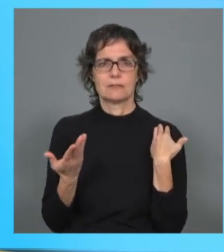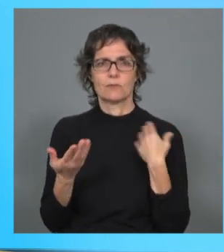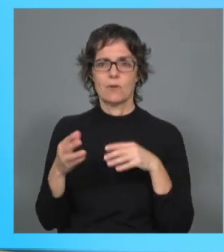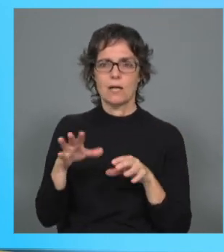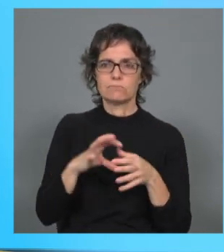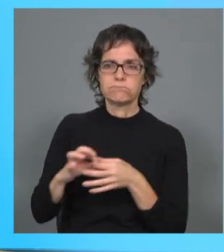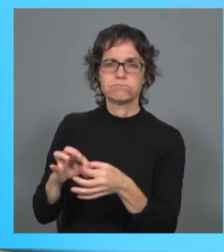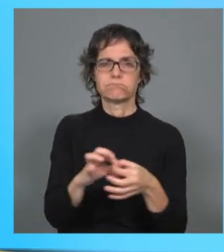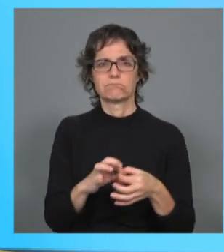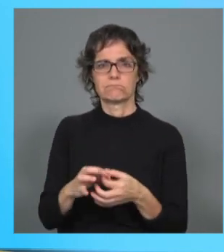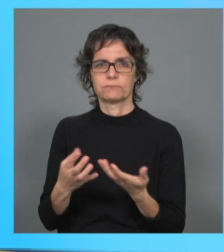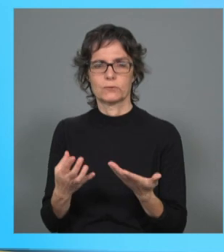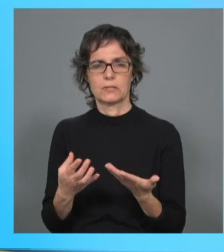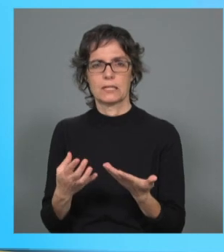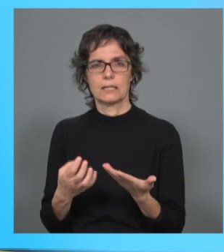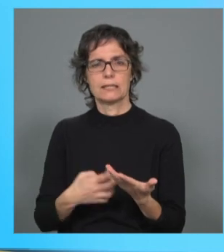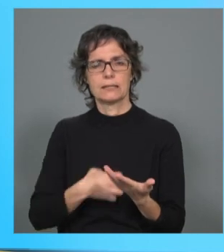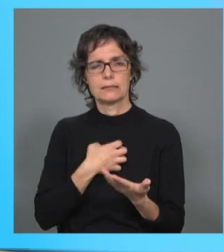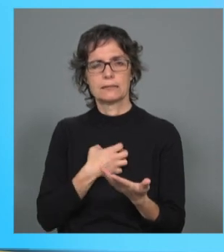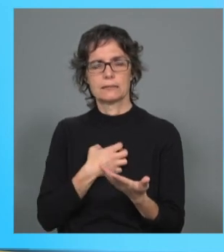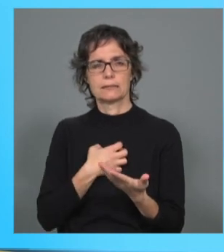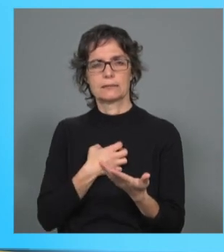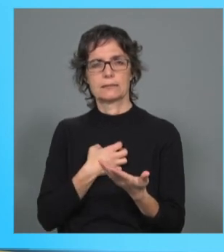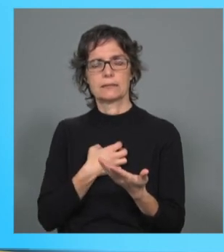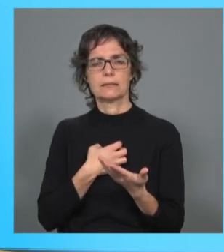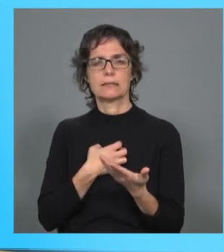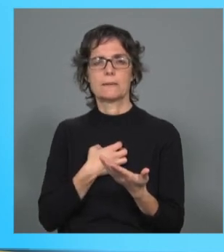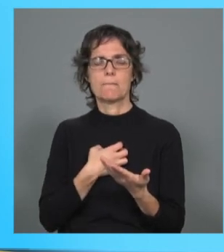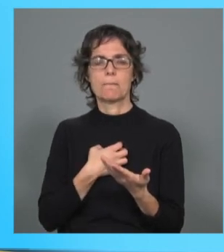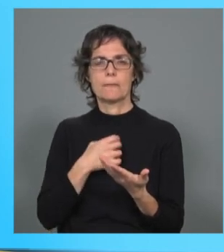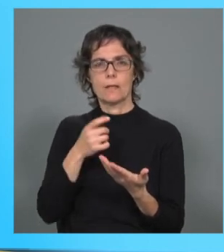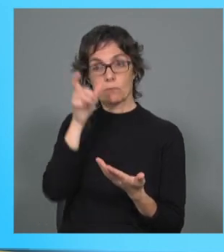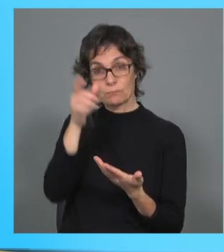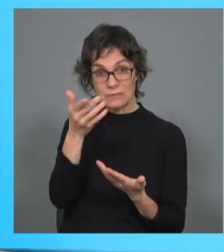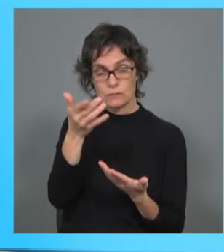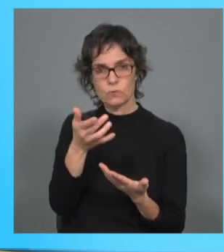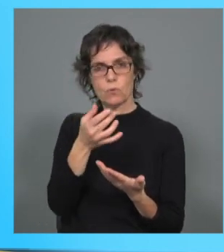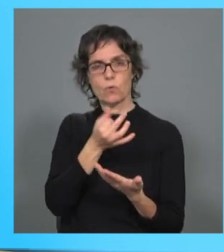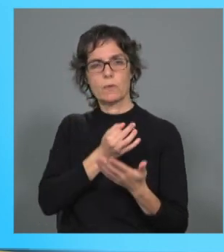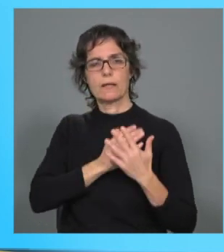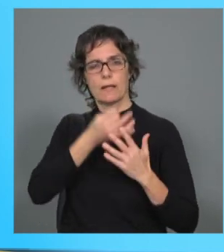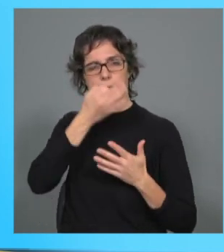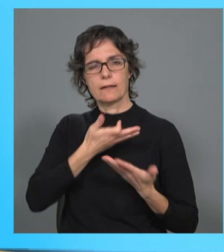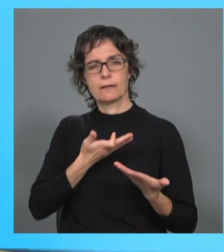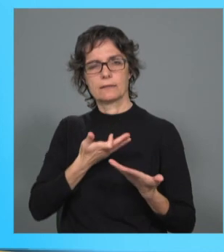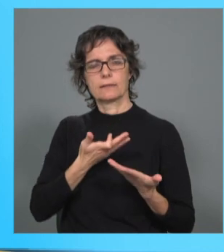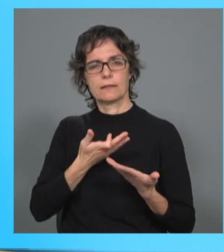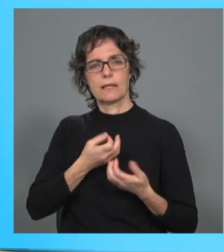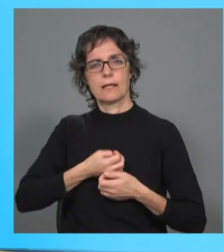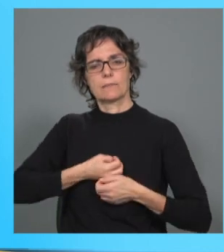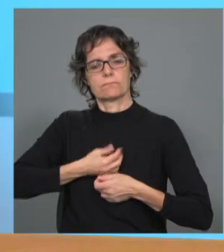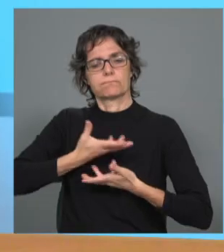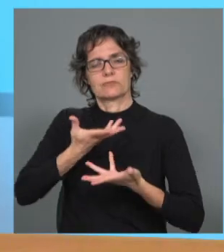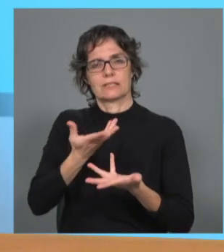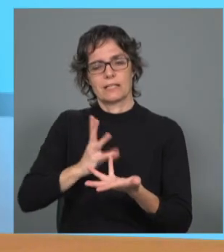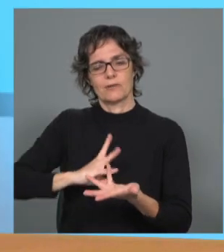colaborar, sente que a sua dimensão crente é um espaço de realização dessa dimensão crente?